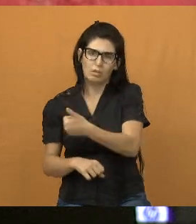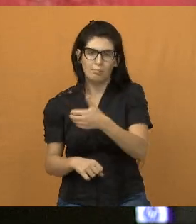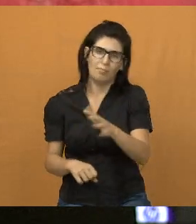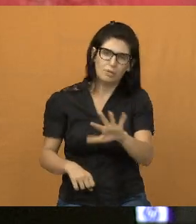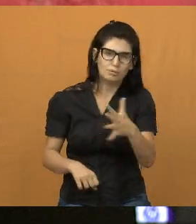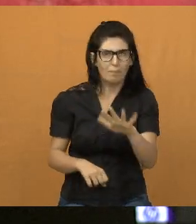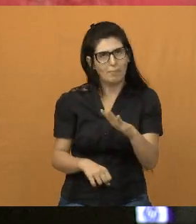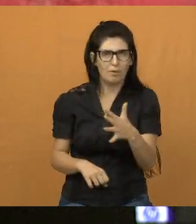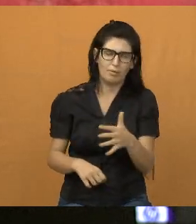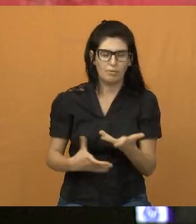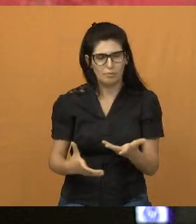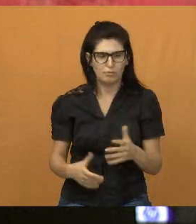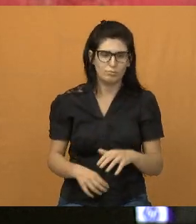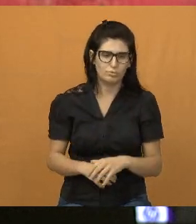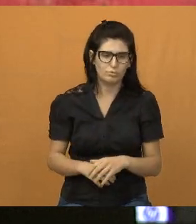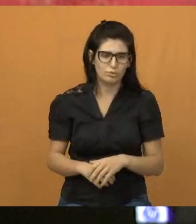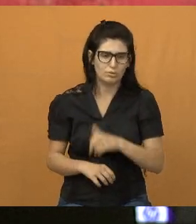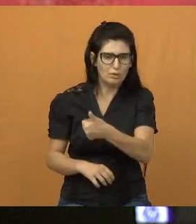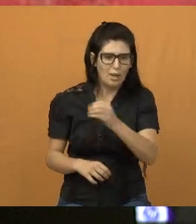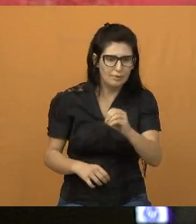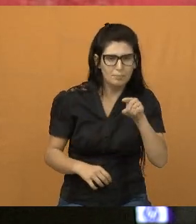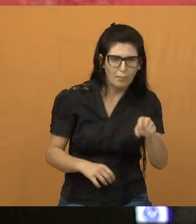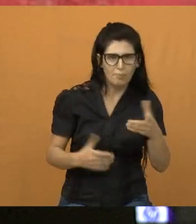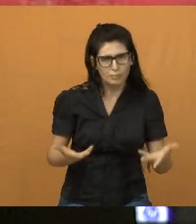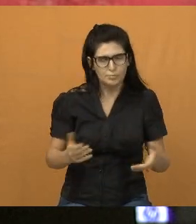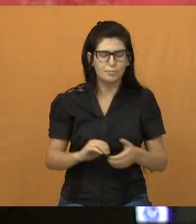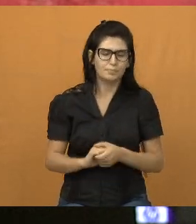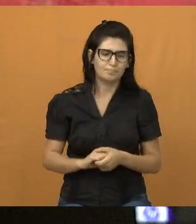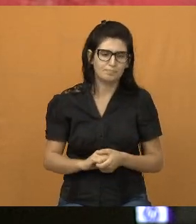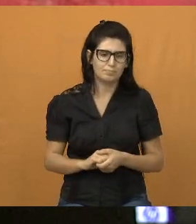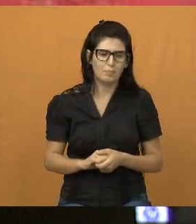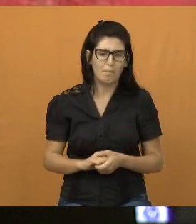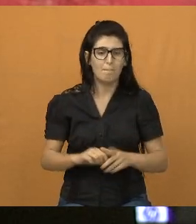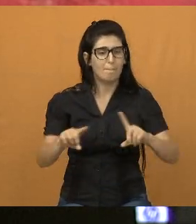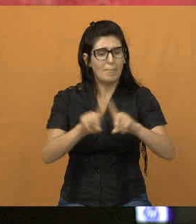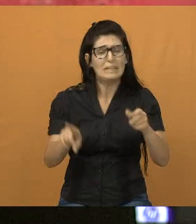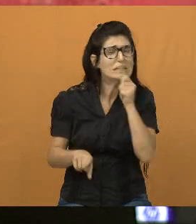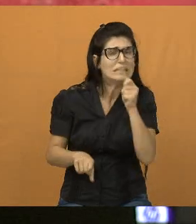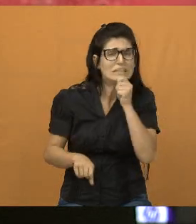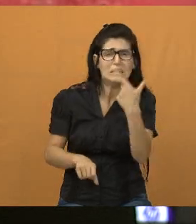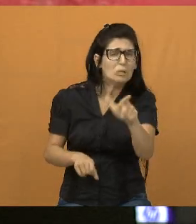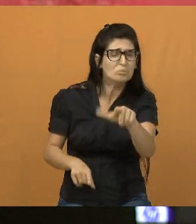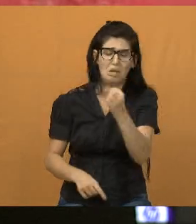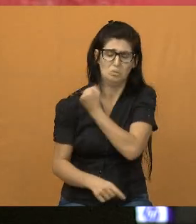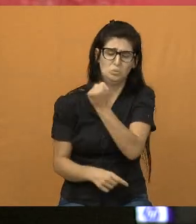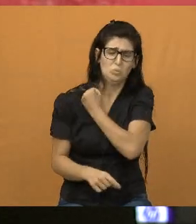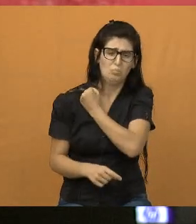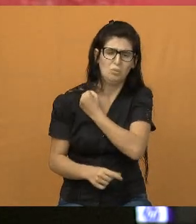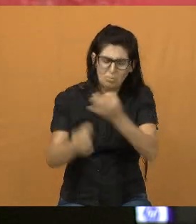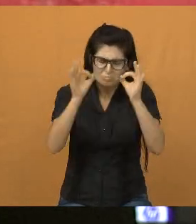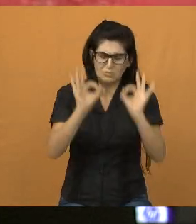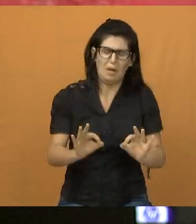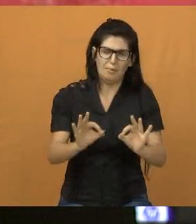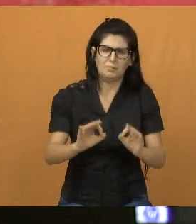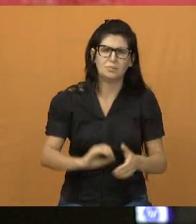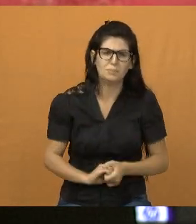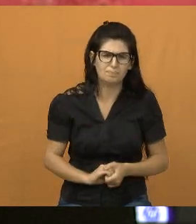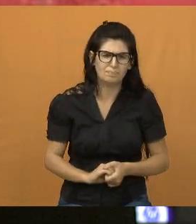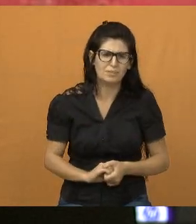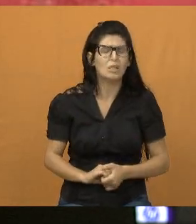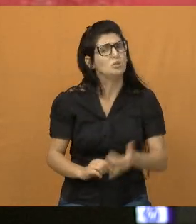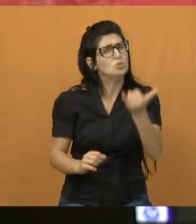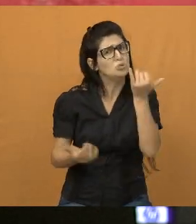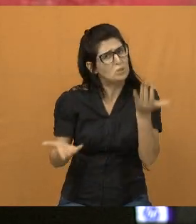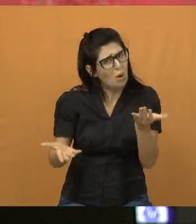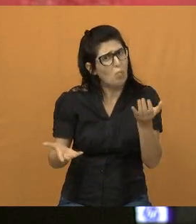menos estável, mas não há um fechamento disso aí ainda. Não, portanto, queiram